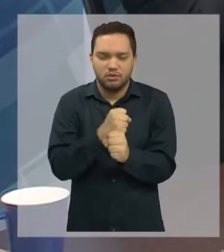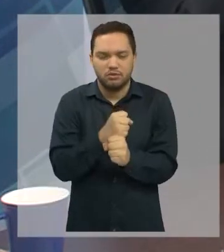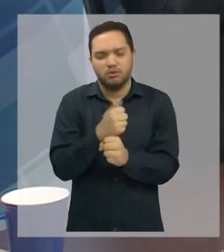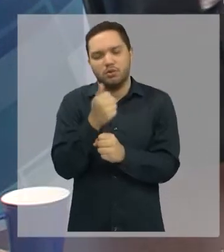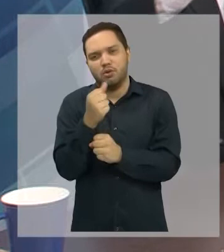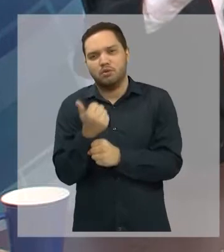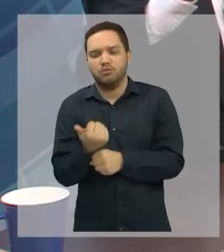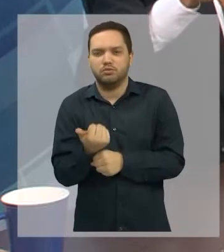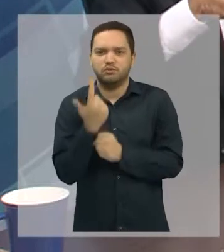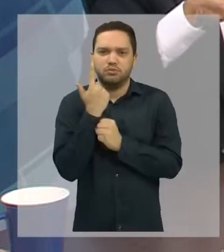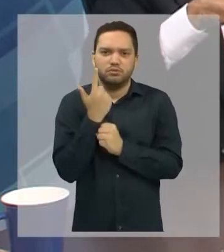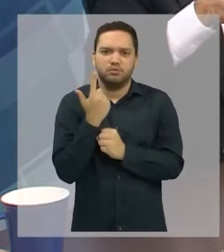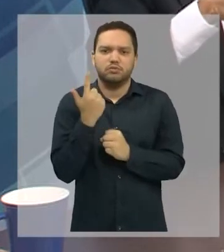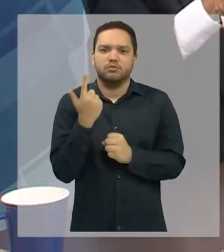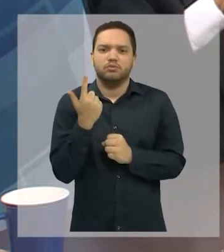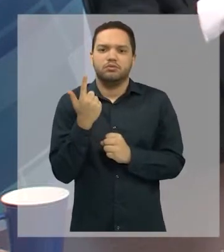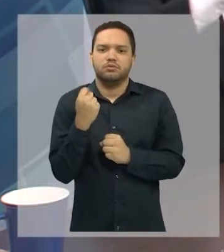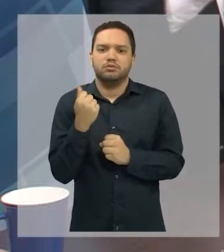ou 12